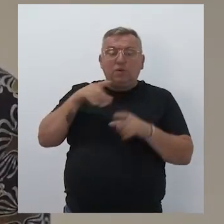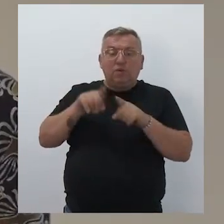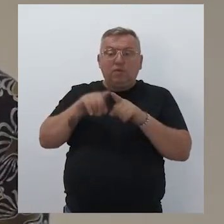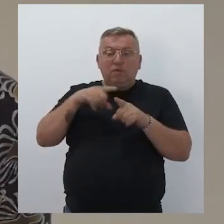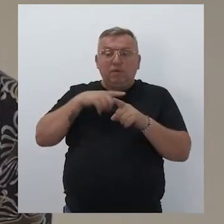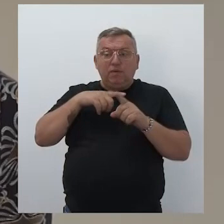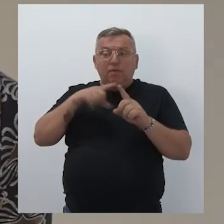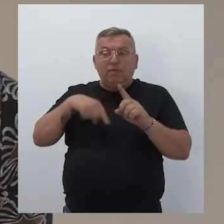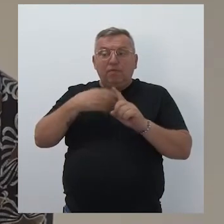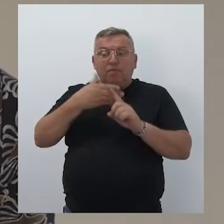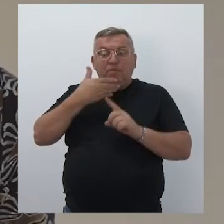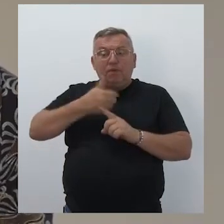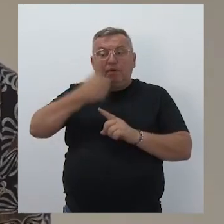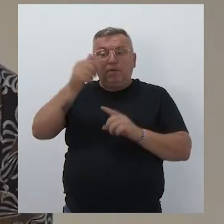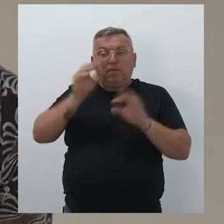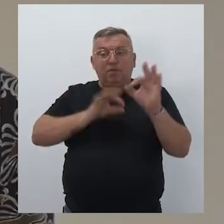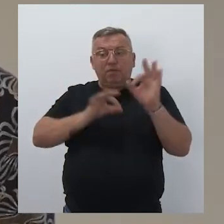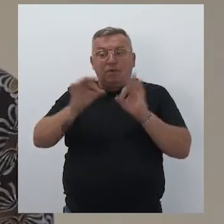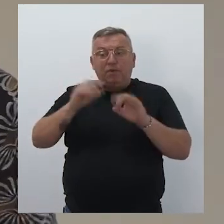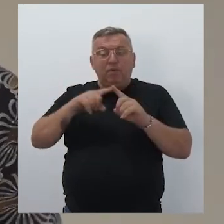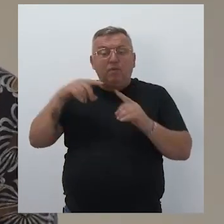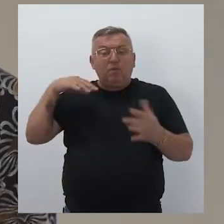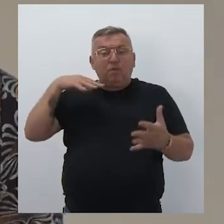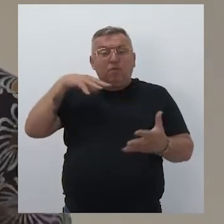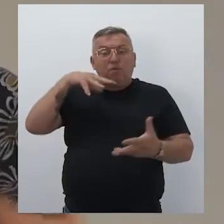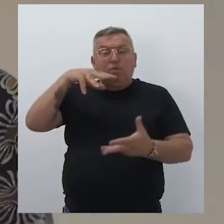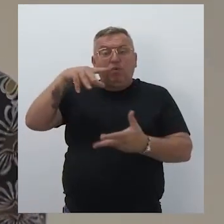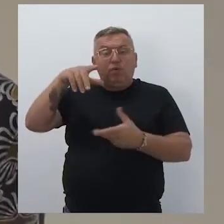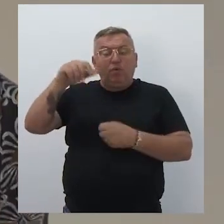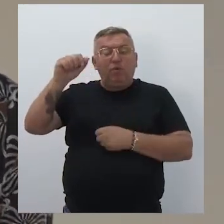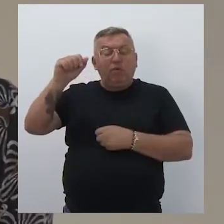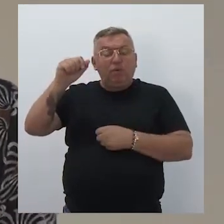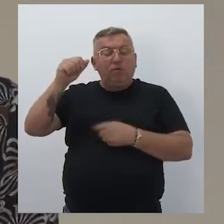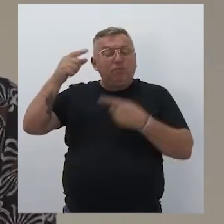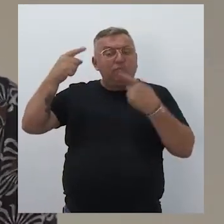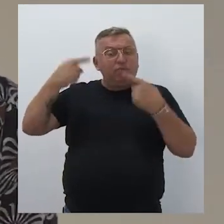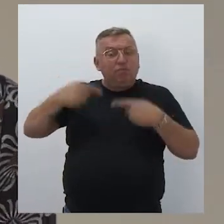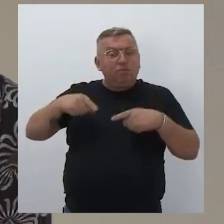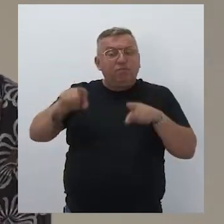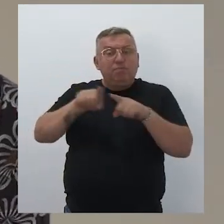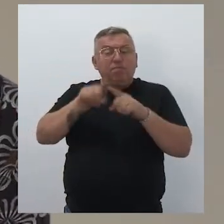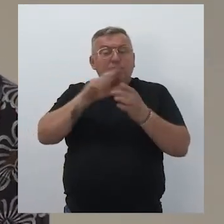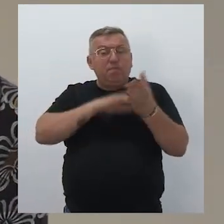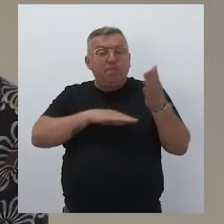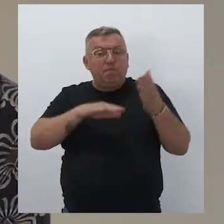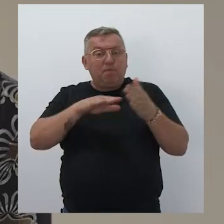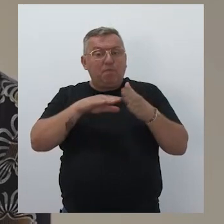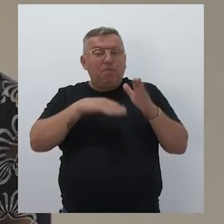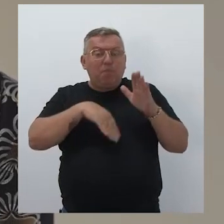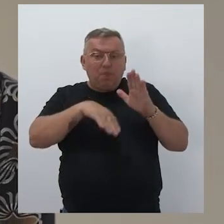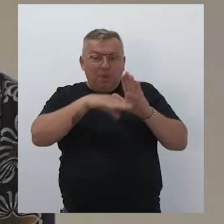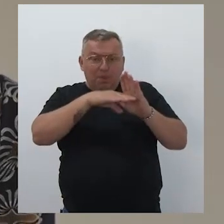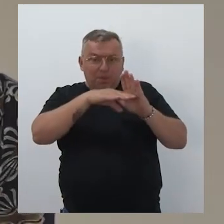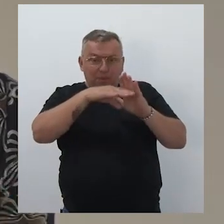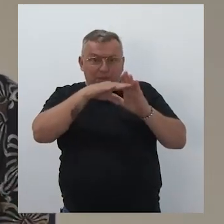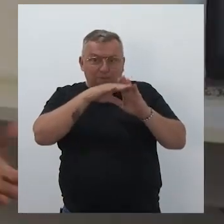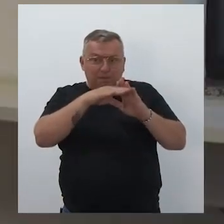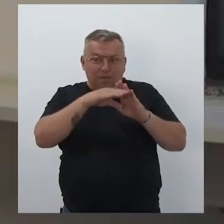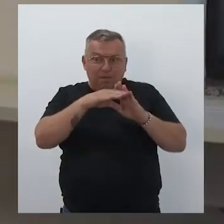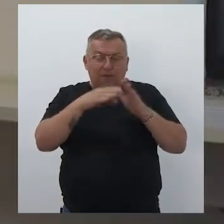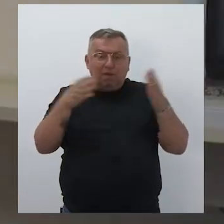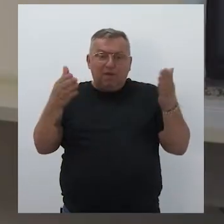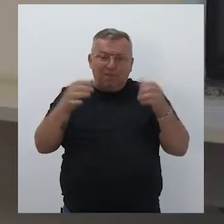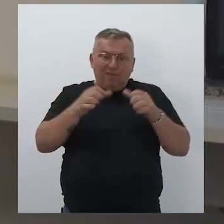muito melhor preparados para um mundo que os desafia também em todos esses níveis. Então fica